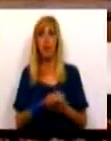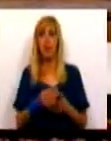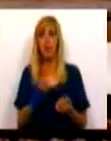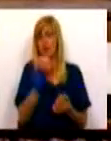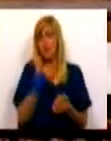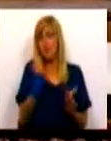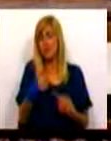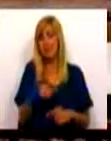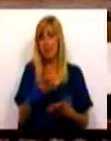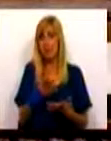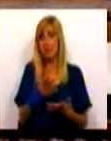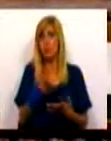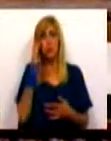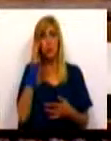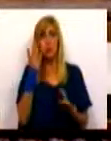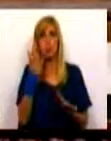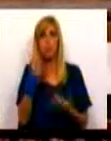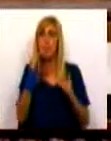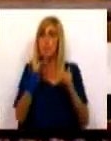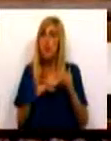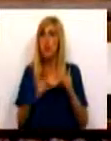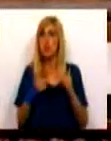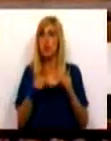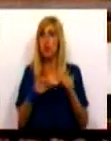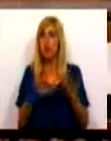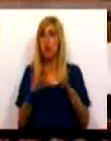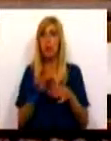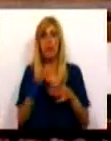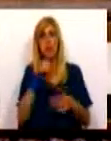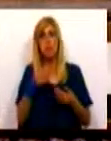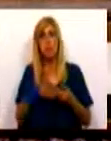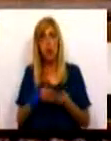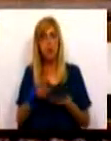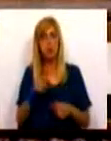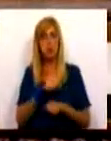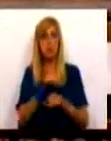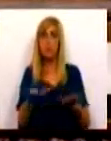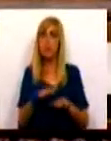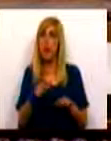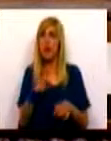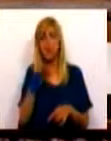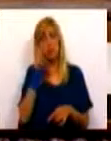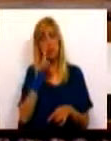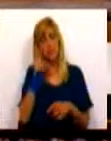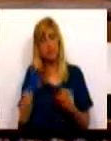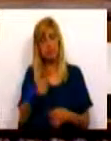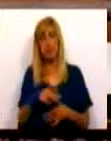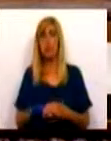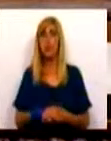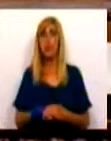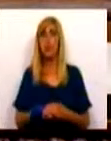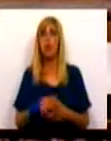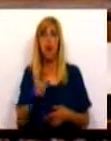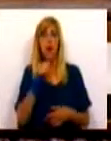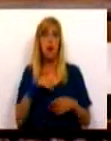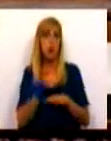hoje dados de sinistralidade relativamente baixos nas praias vigiadas durante a época balnear. E mesmo as praias